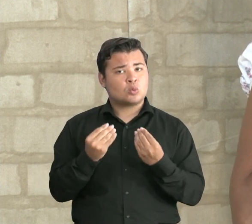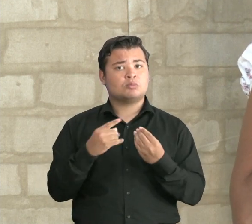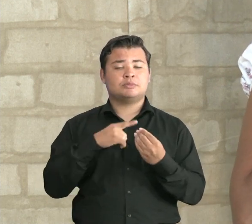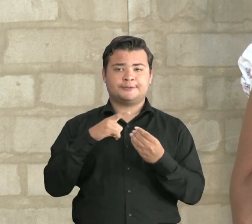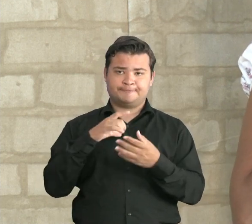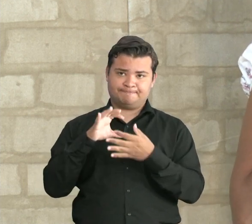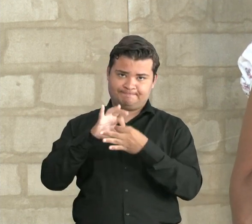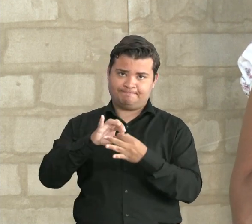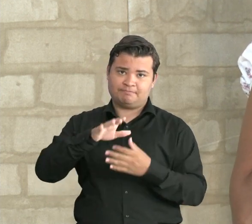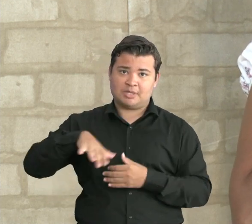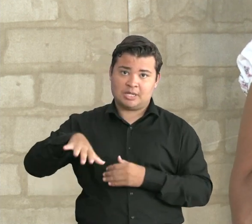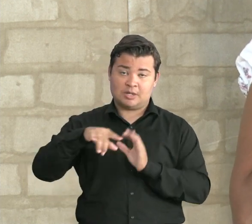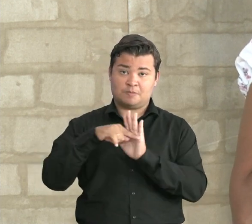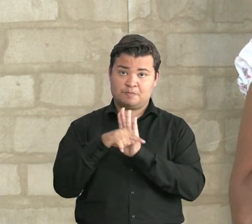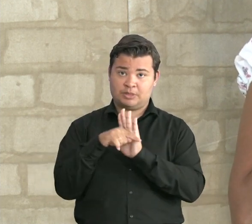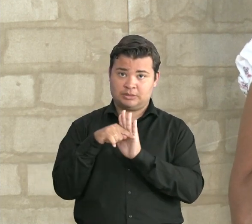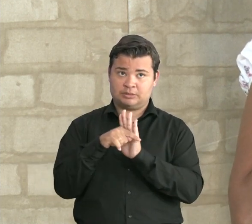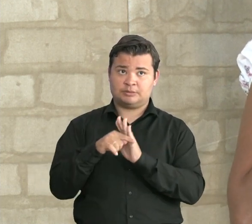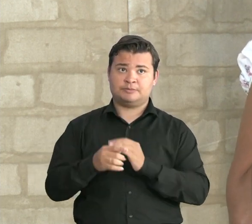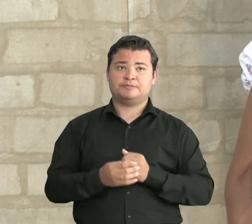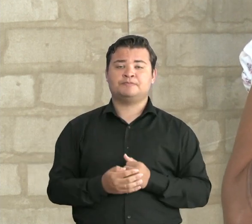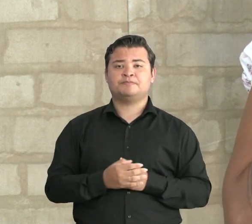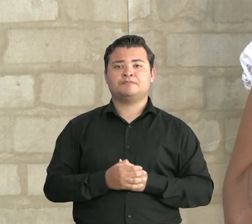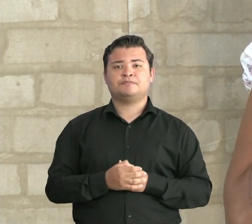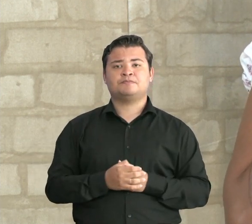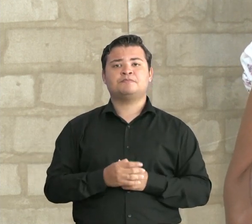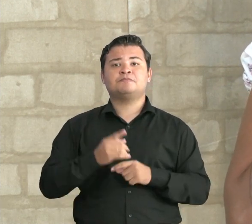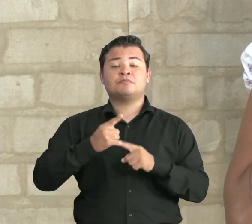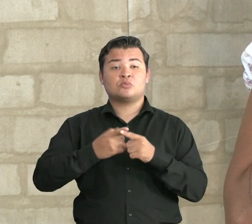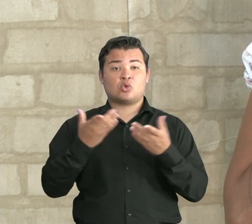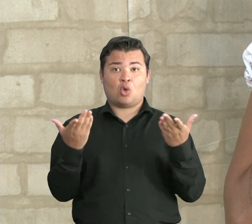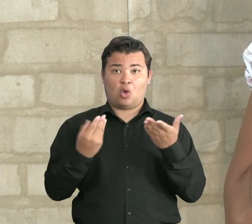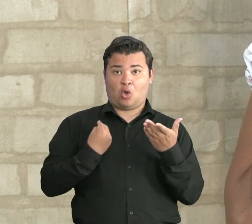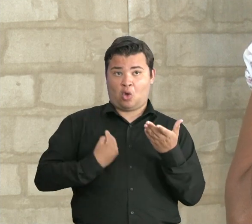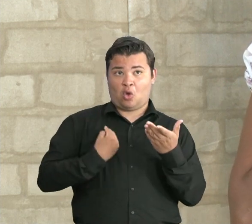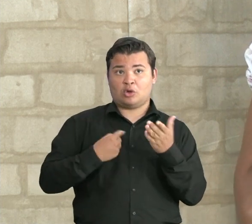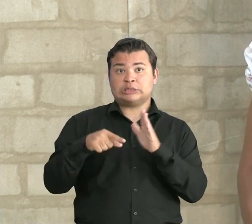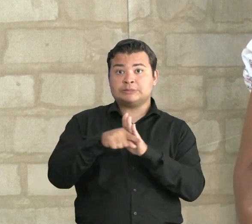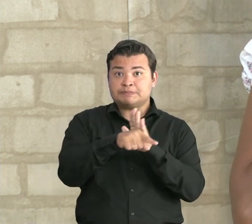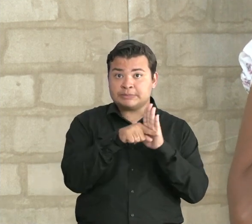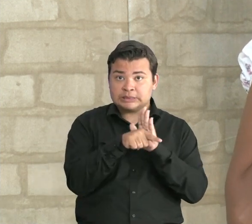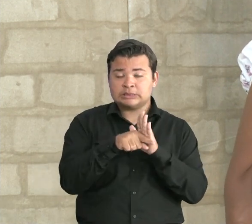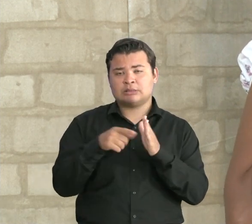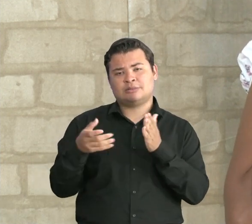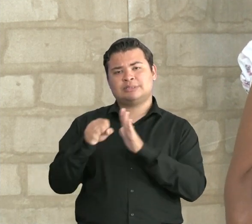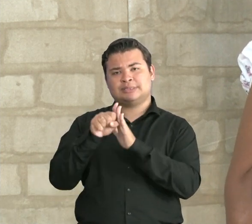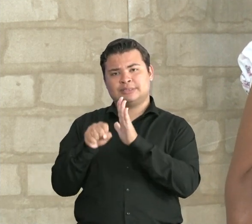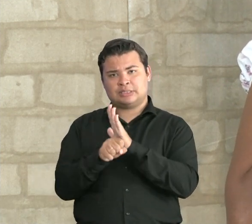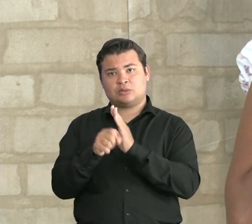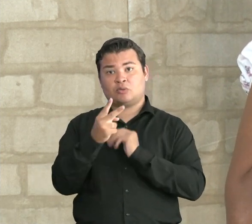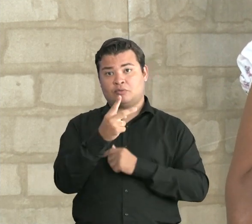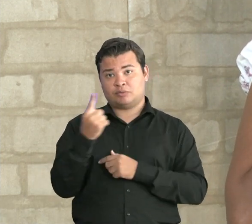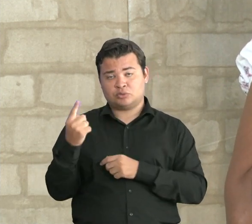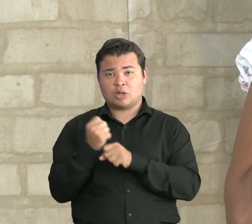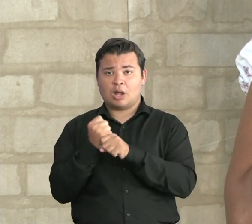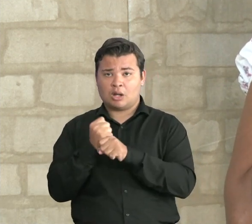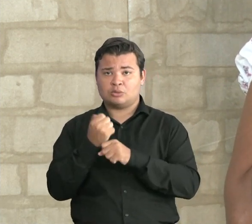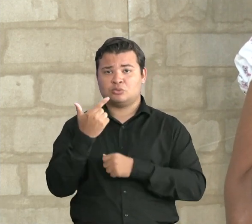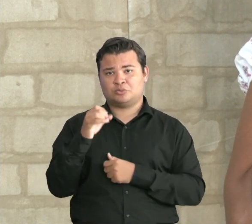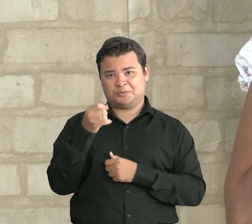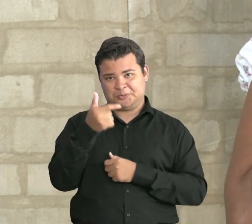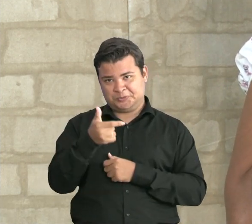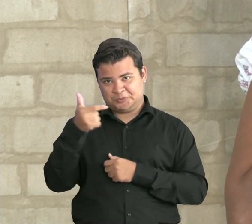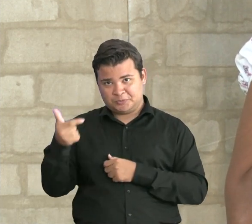no campo da pesquisa, né? A pesquisa que se faz hoje, no século XXI, em 2022, em